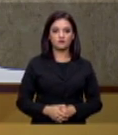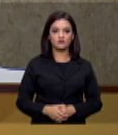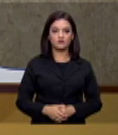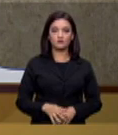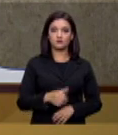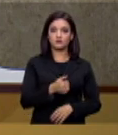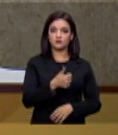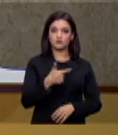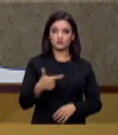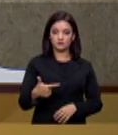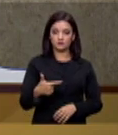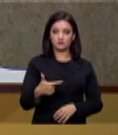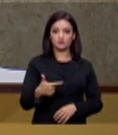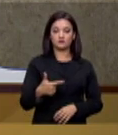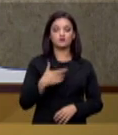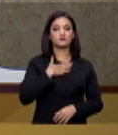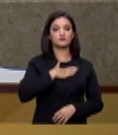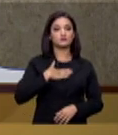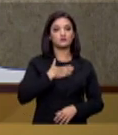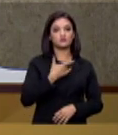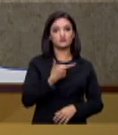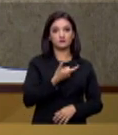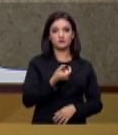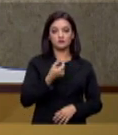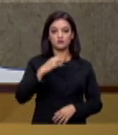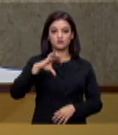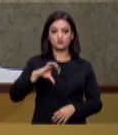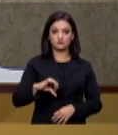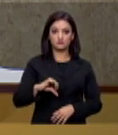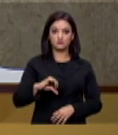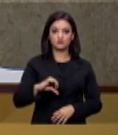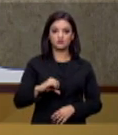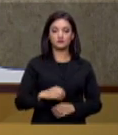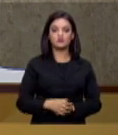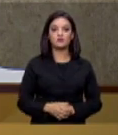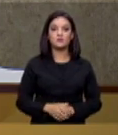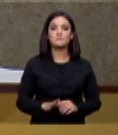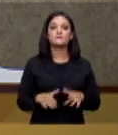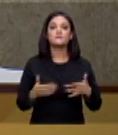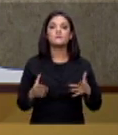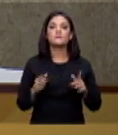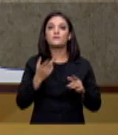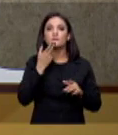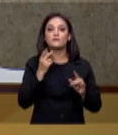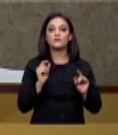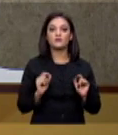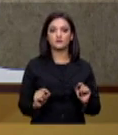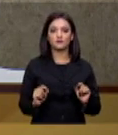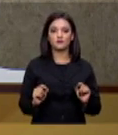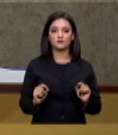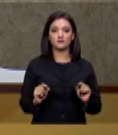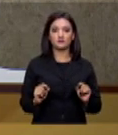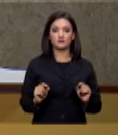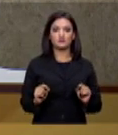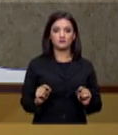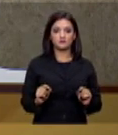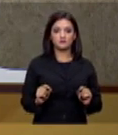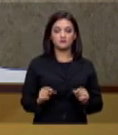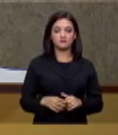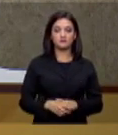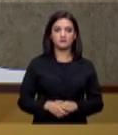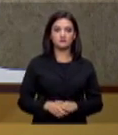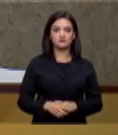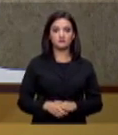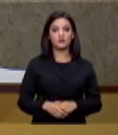12/8/2009, quando Sua Excelência, no seu voto vencedor no plenário, estabeleceu o seguinte: dessa